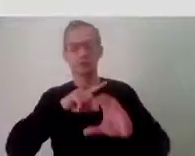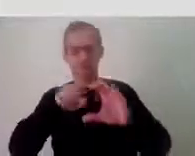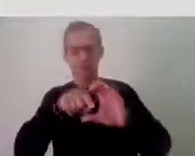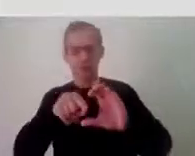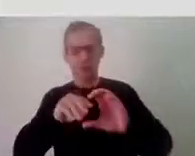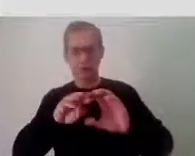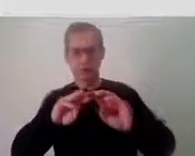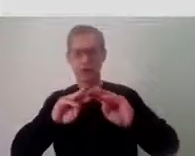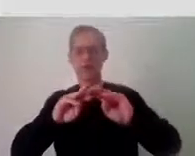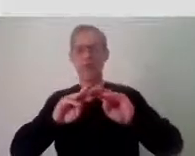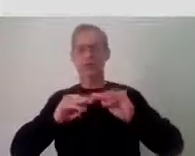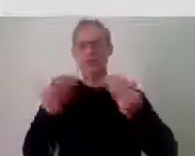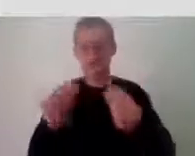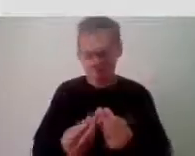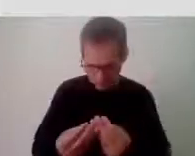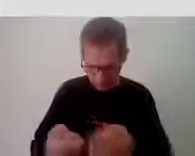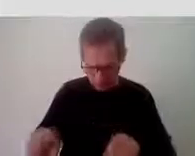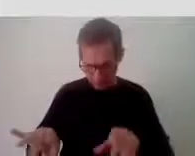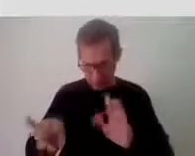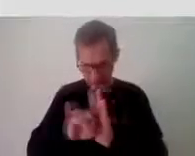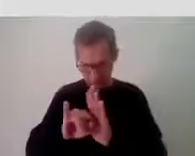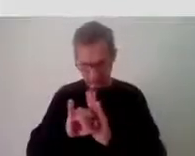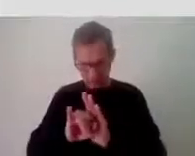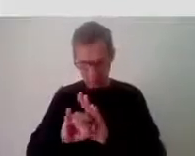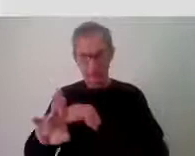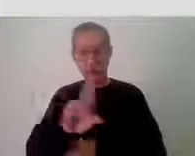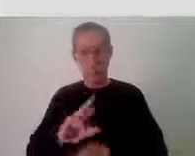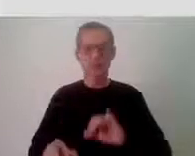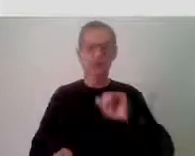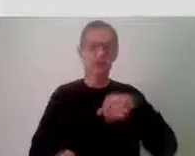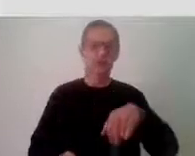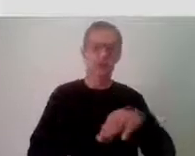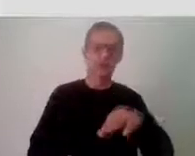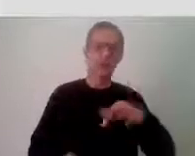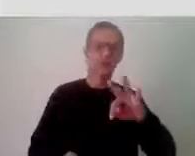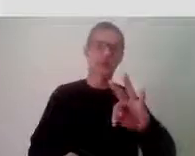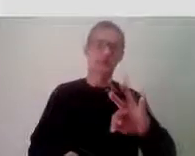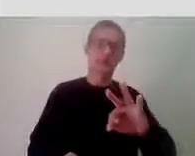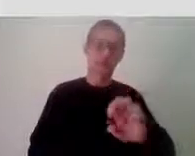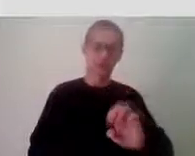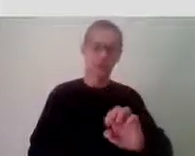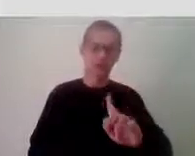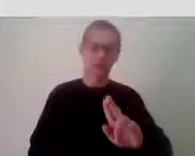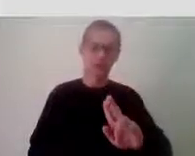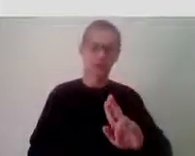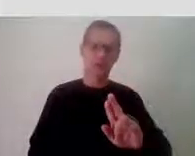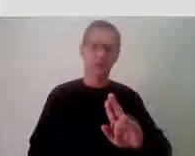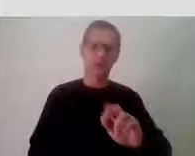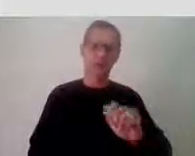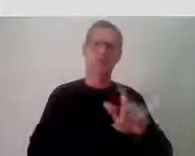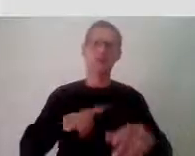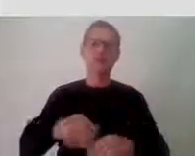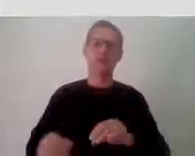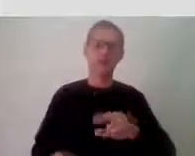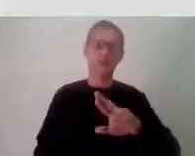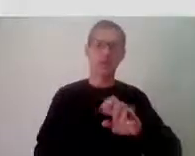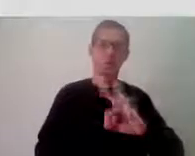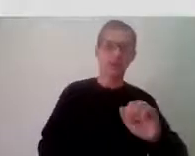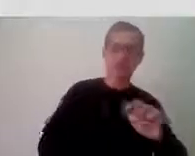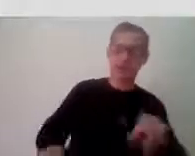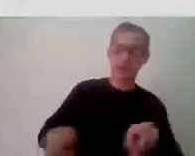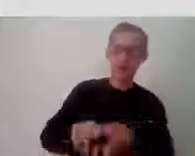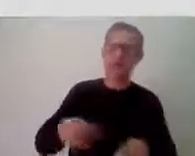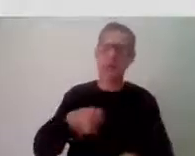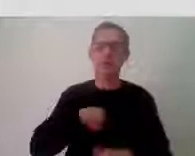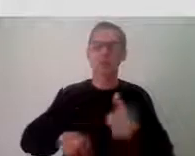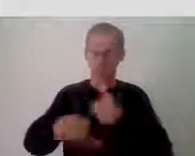ser determinado utilizando as integrais. Tá, aqui eu tenho uma reta e vou revolucionando.